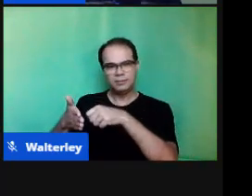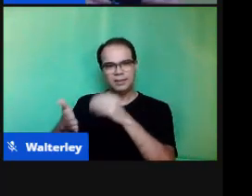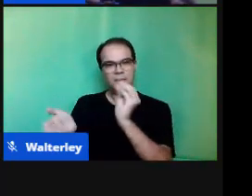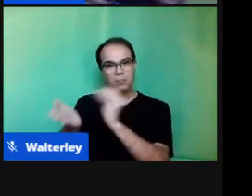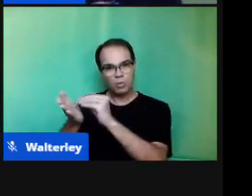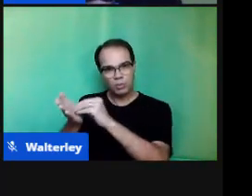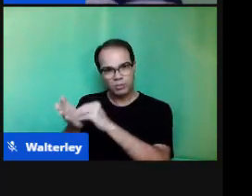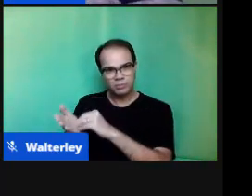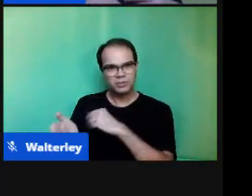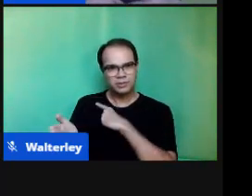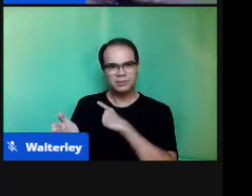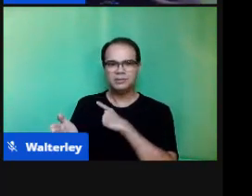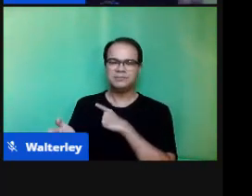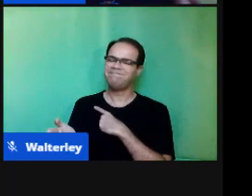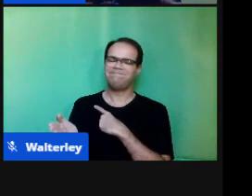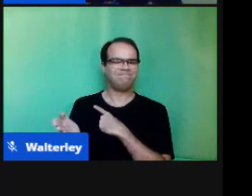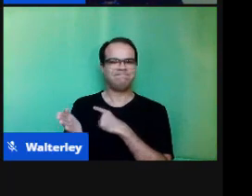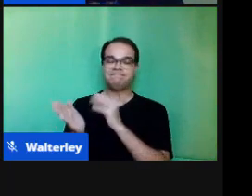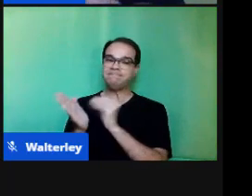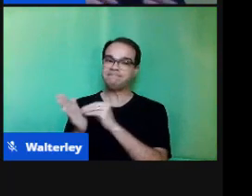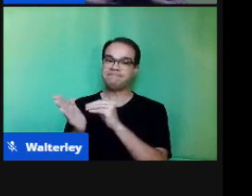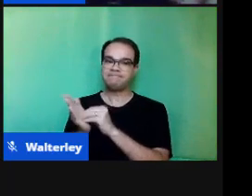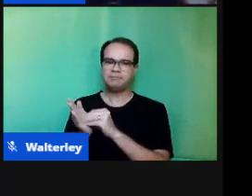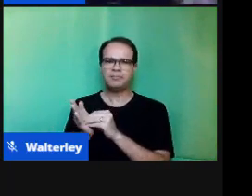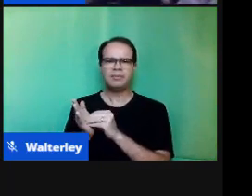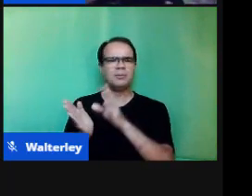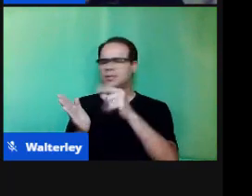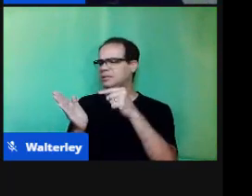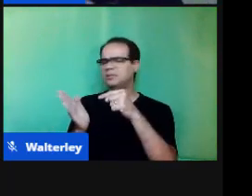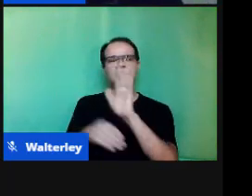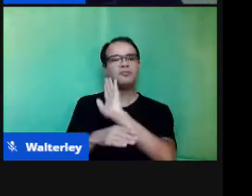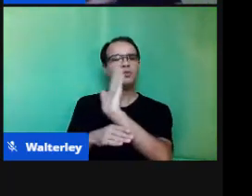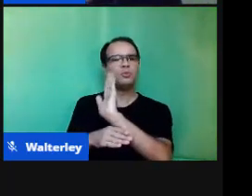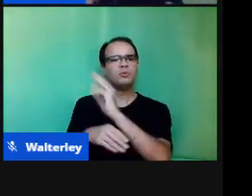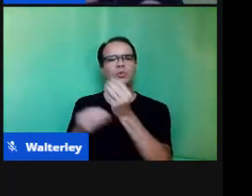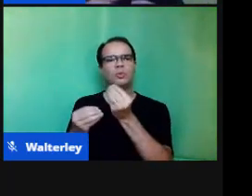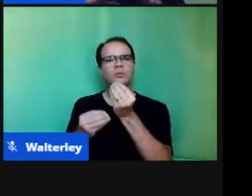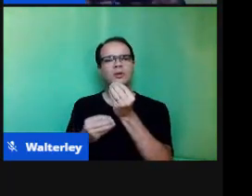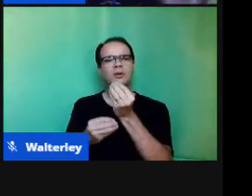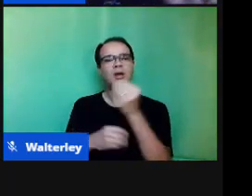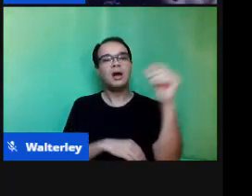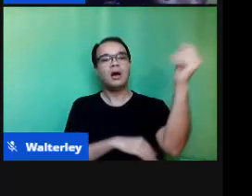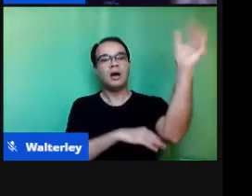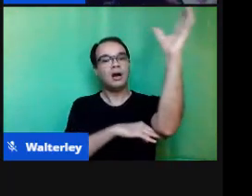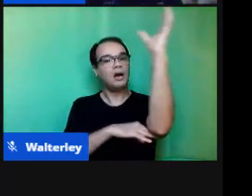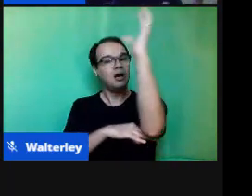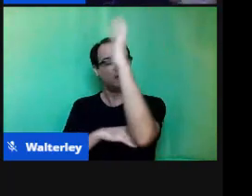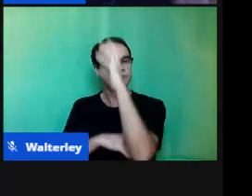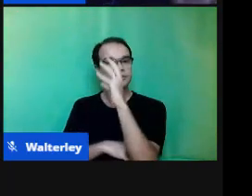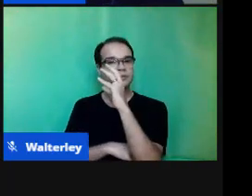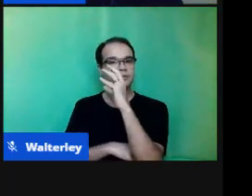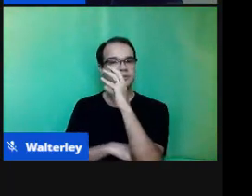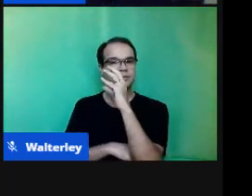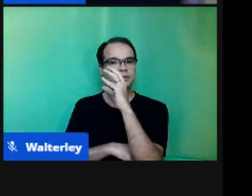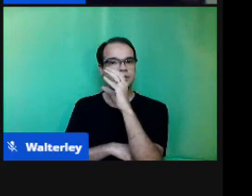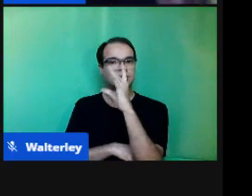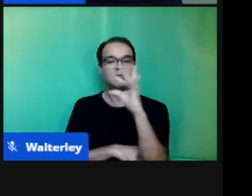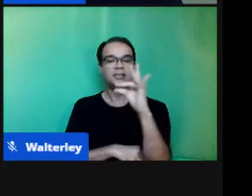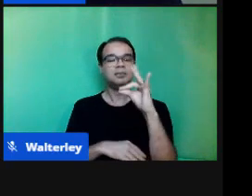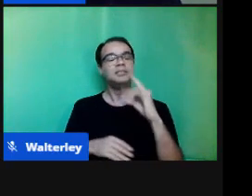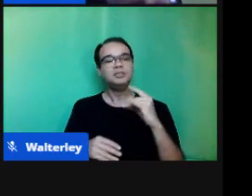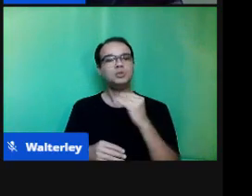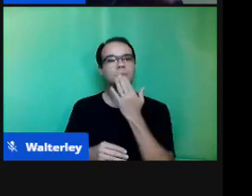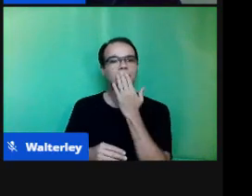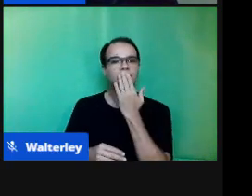Então ele registra a natureza, os índios de Mato Grosso. É a única coisa que se sabe, mas